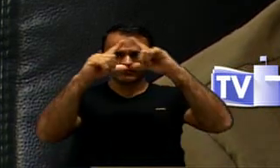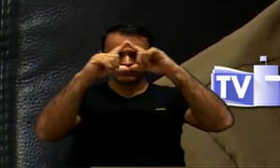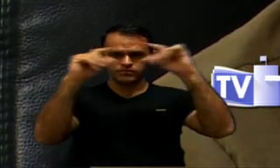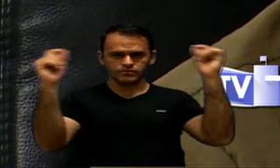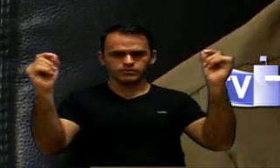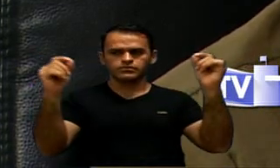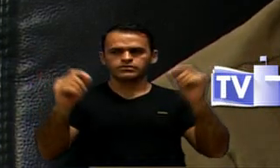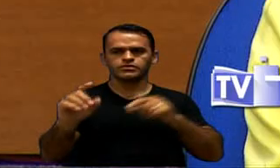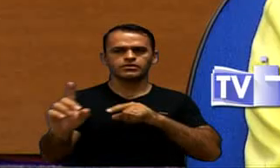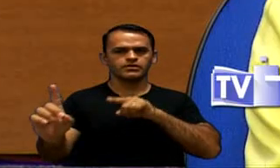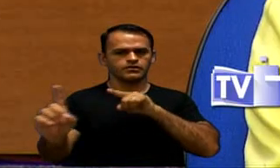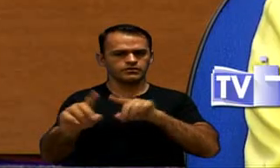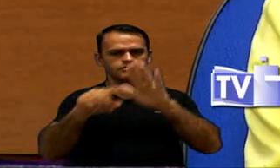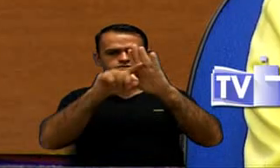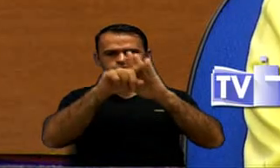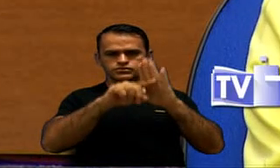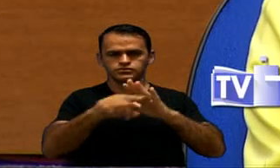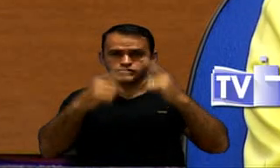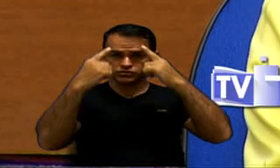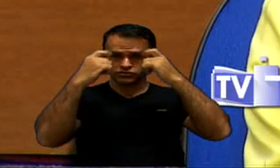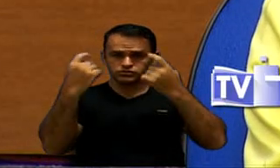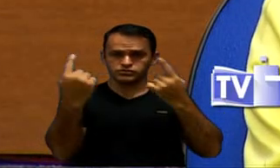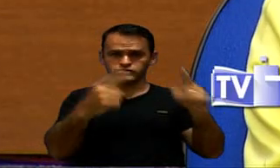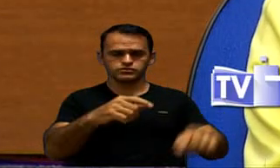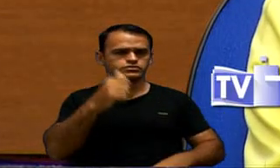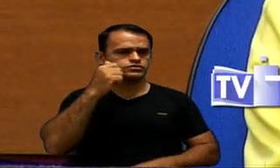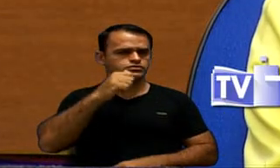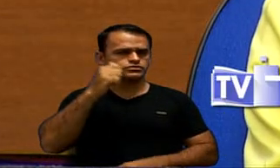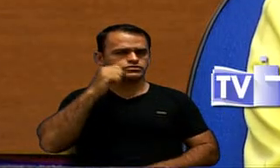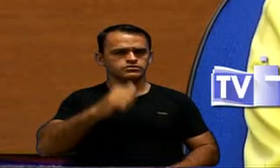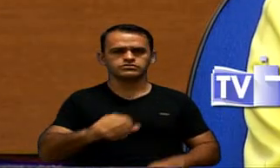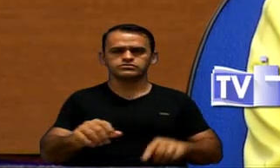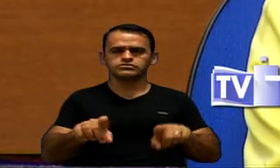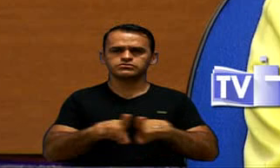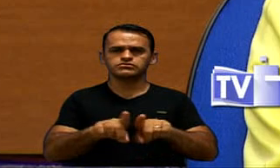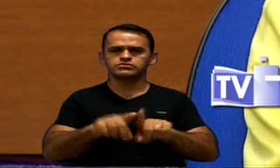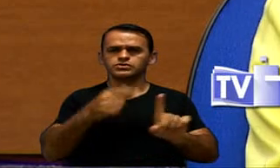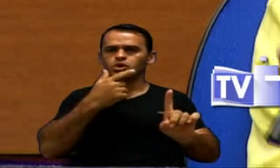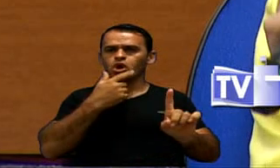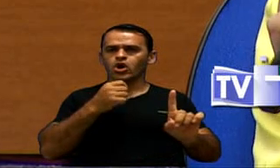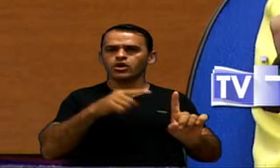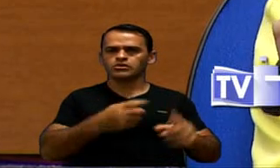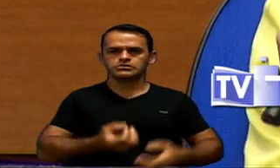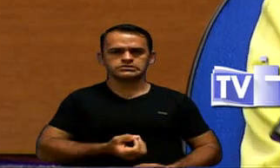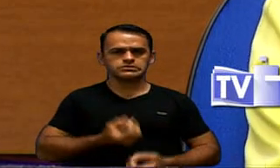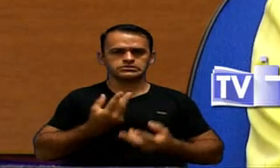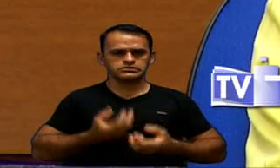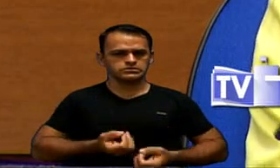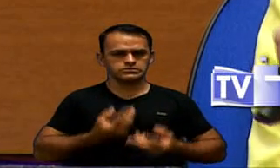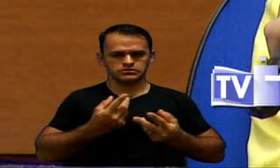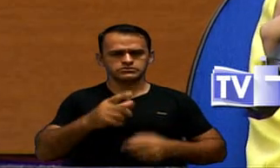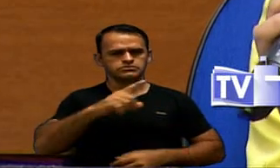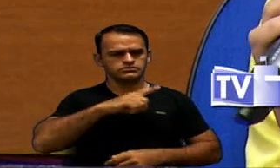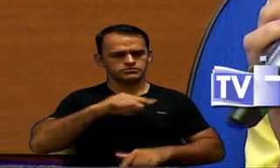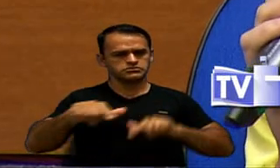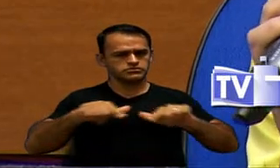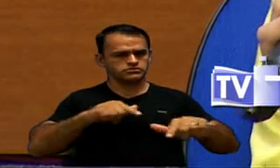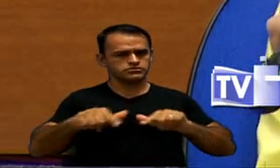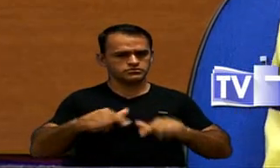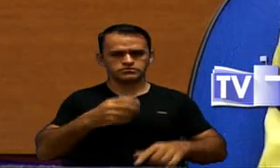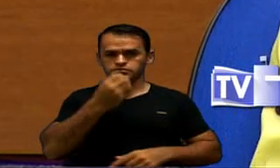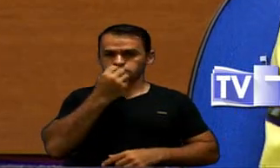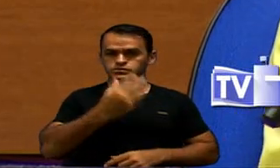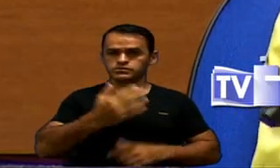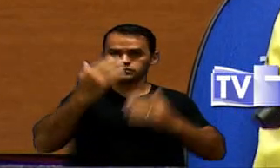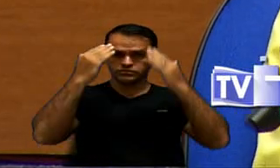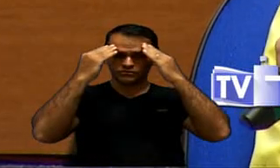pesquisadora da violência contra a mulher. E do Abner Laurindo, que é escritor, poeta e faz parte da Ação Periférica. Obrigada pela